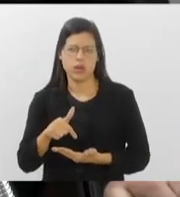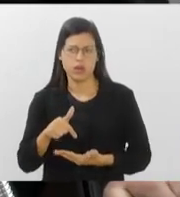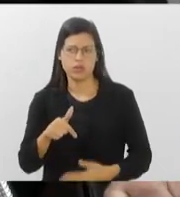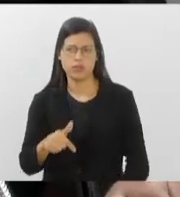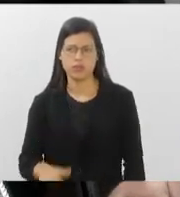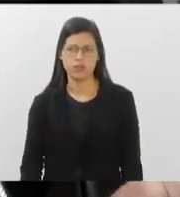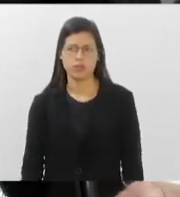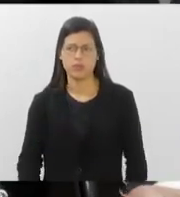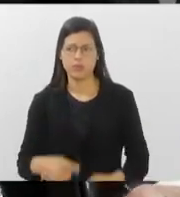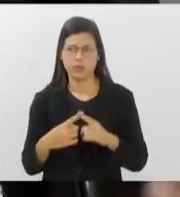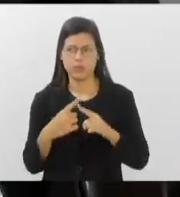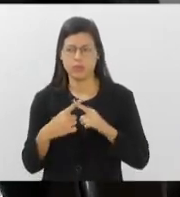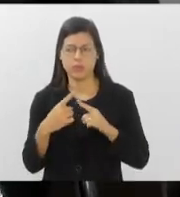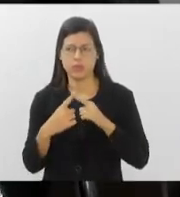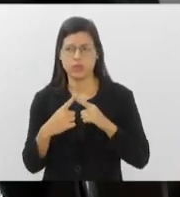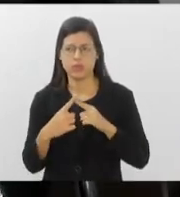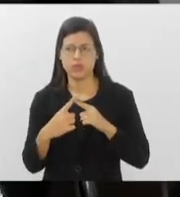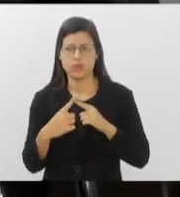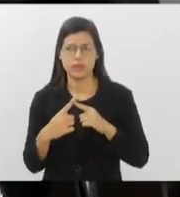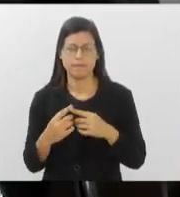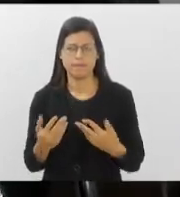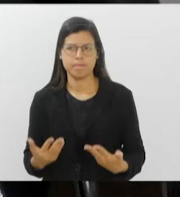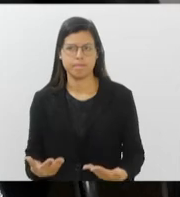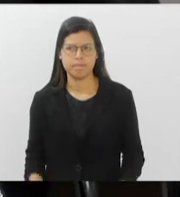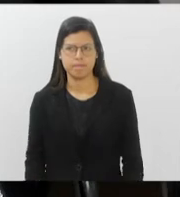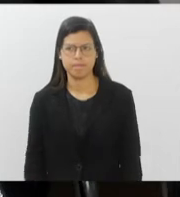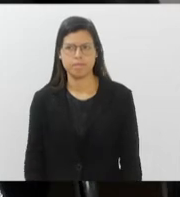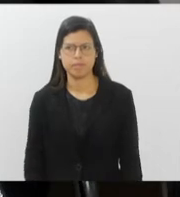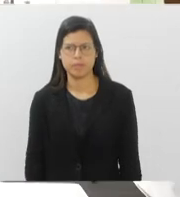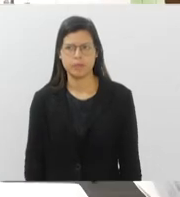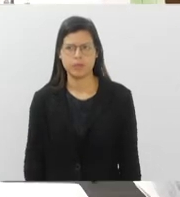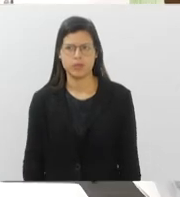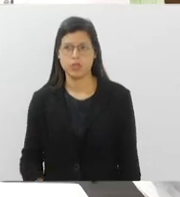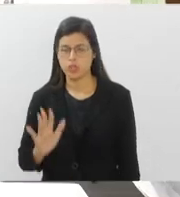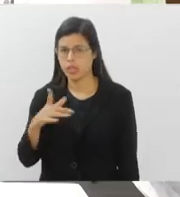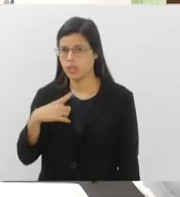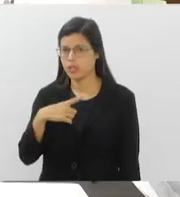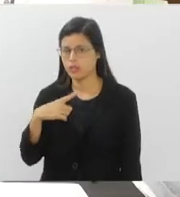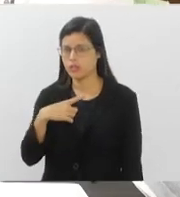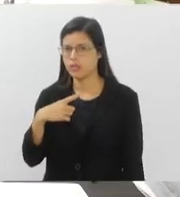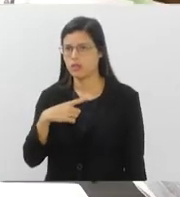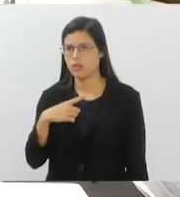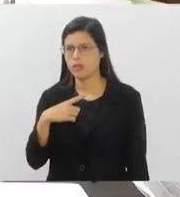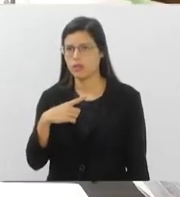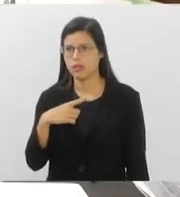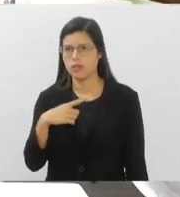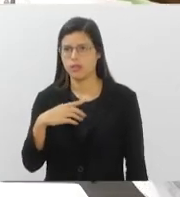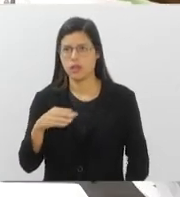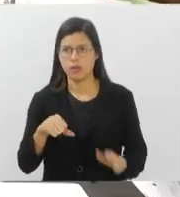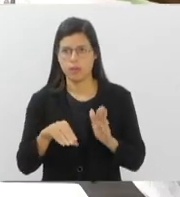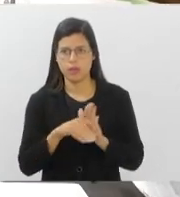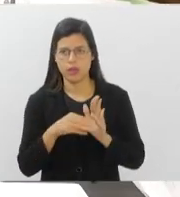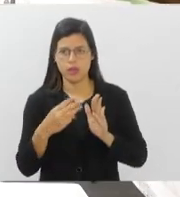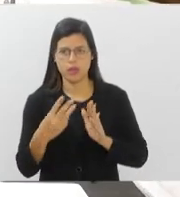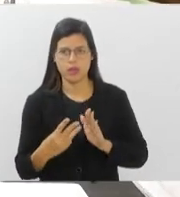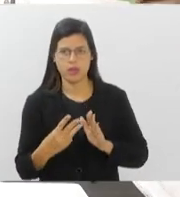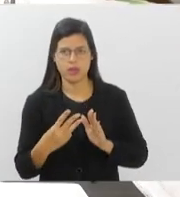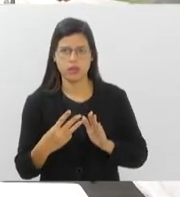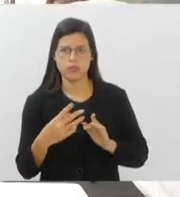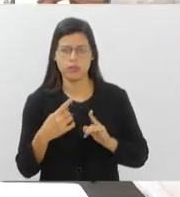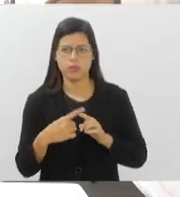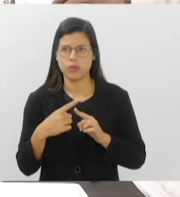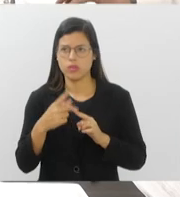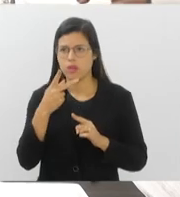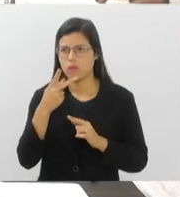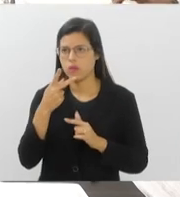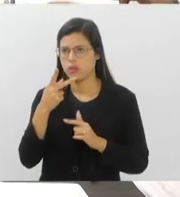essa emenda. Porque senão fica... Não tem. Acho que já, deputada Sérgio. Não, porque senão também nós estamos desvirtuando o que é patrimônio material